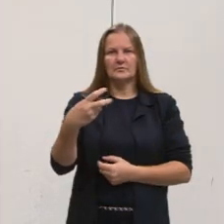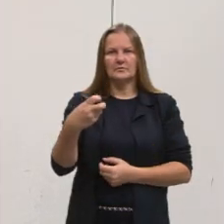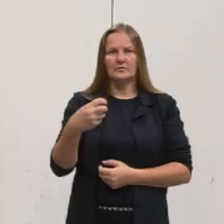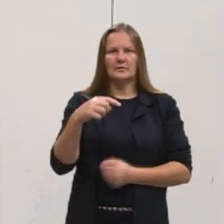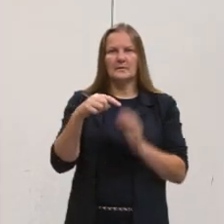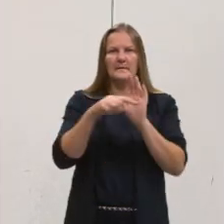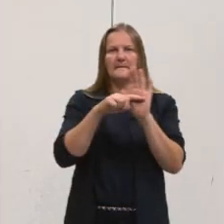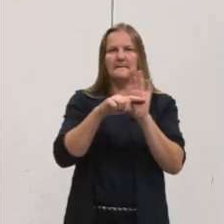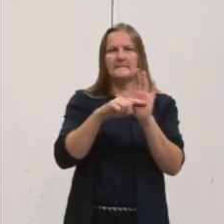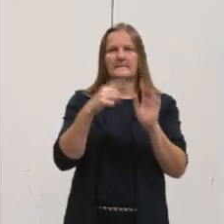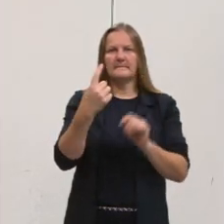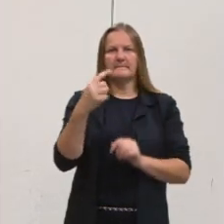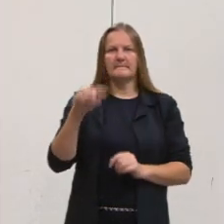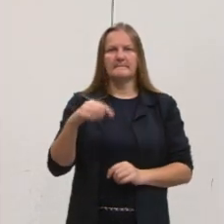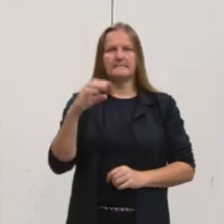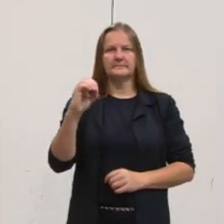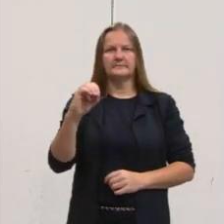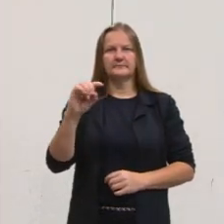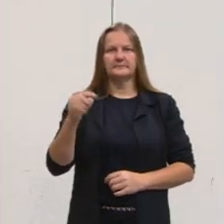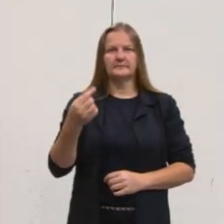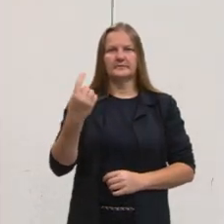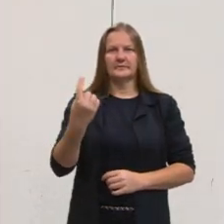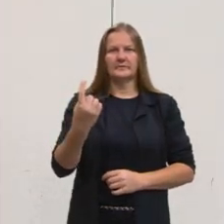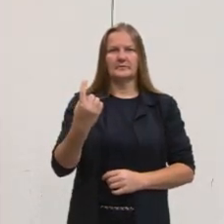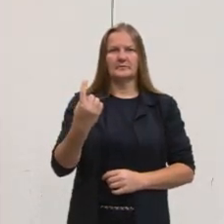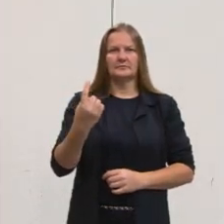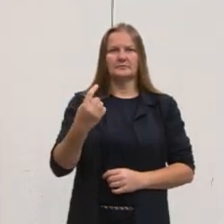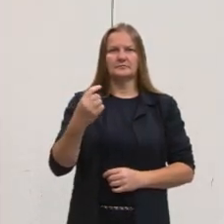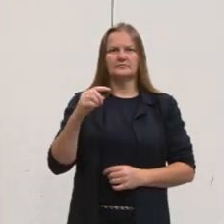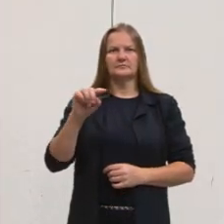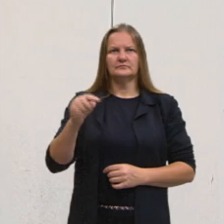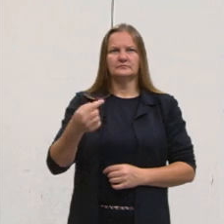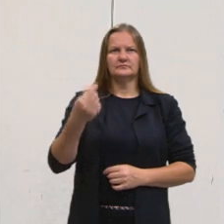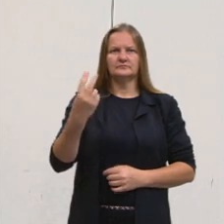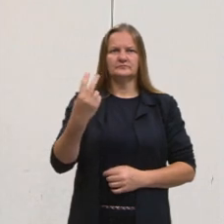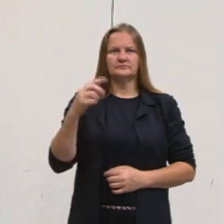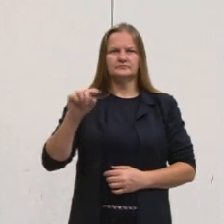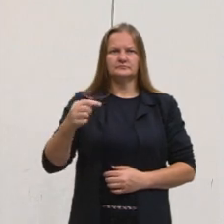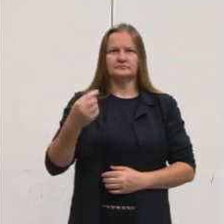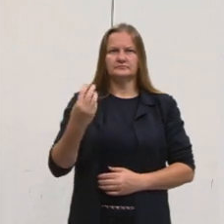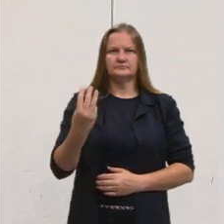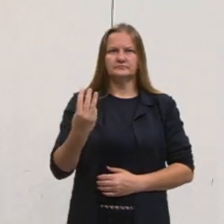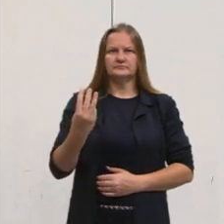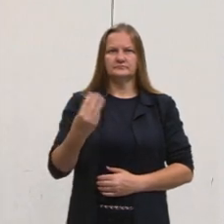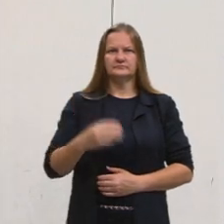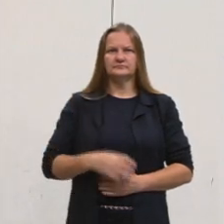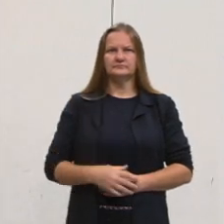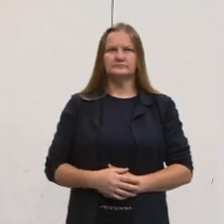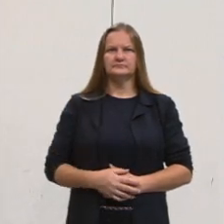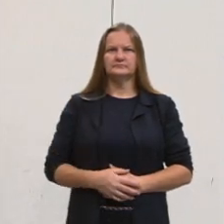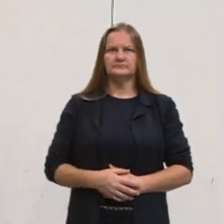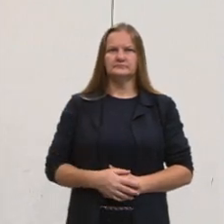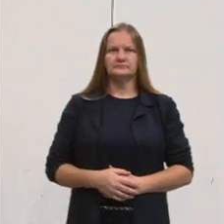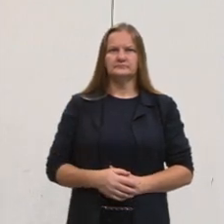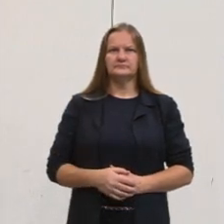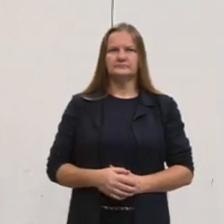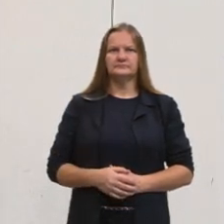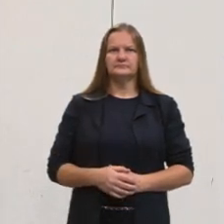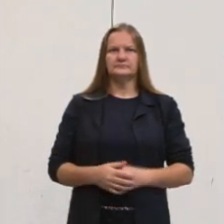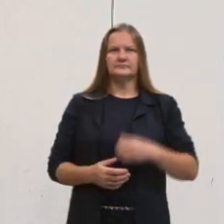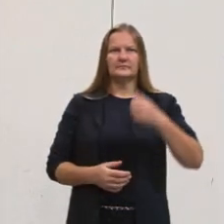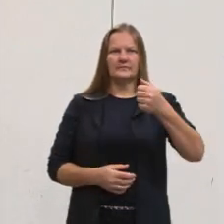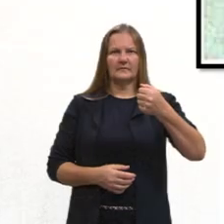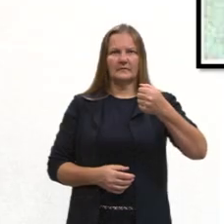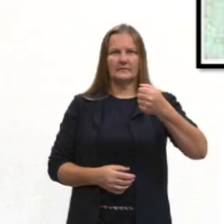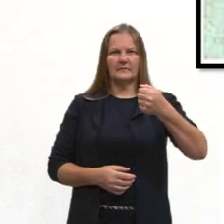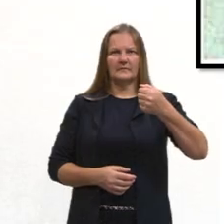-1 0 1 1 2 3 muito a um